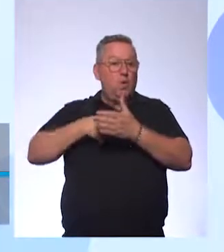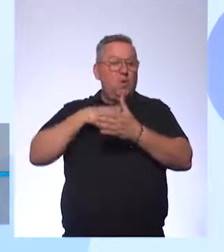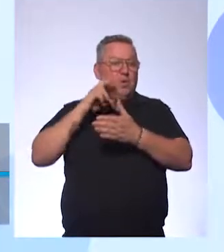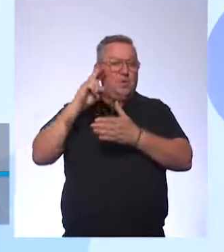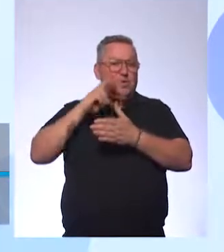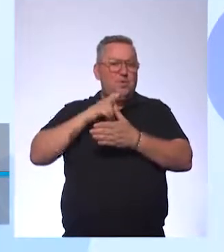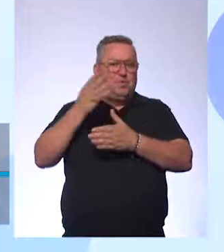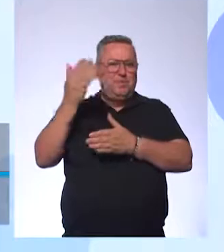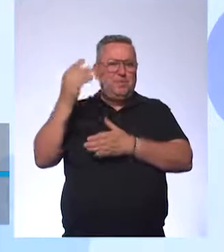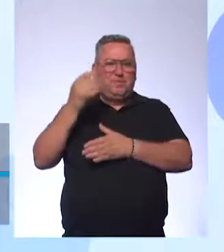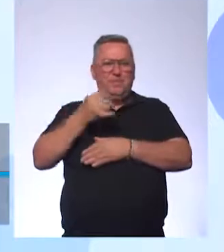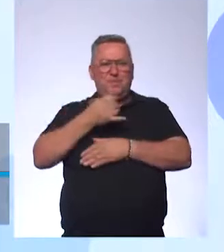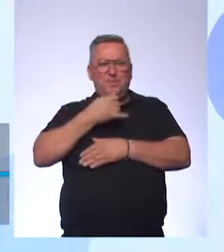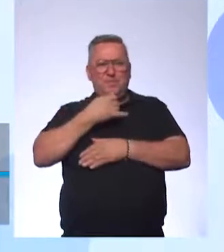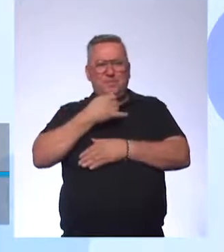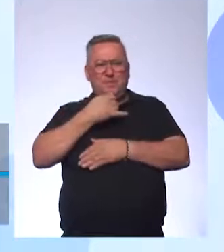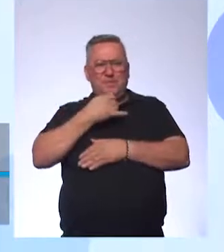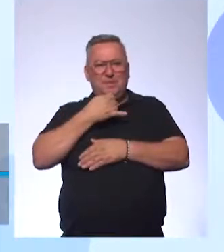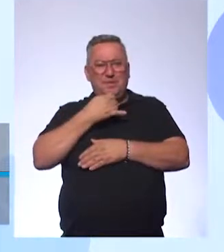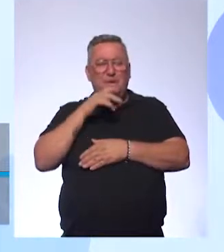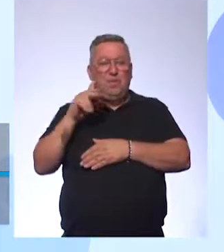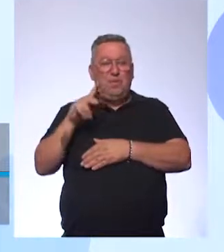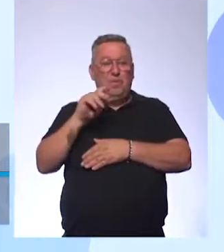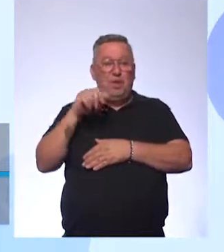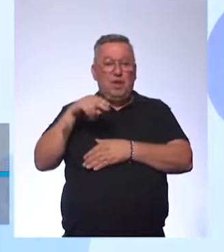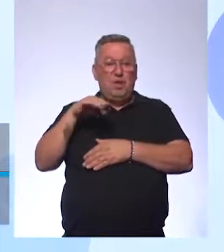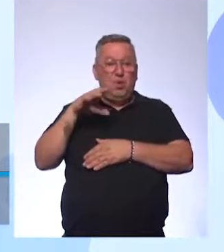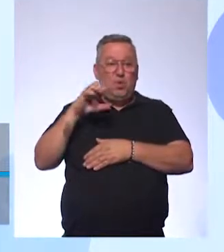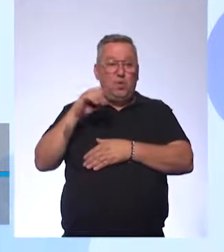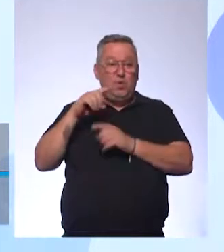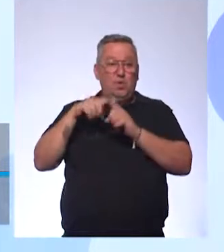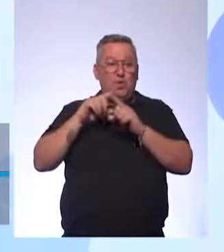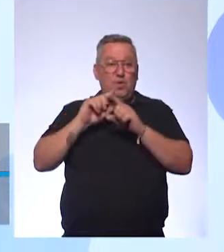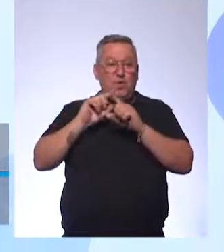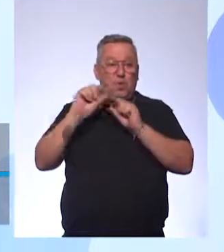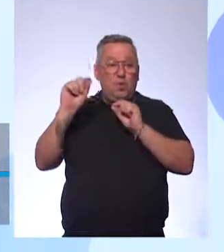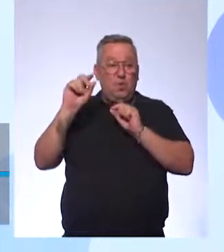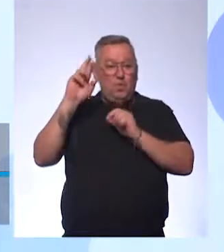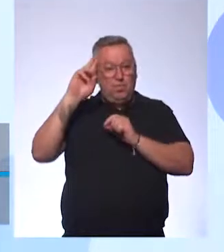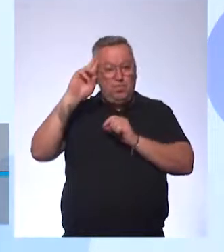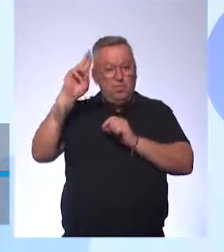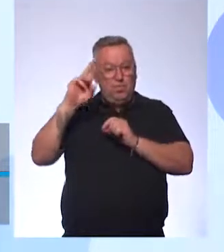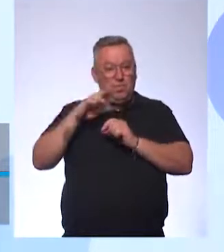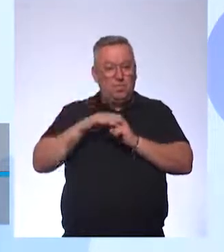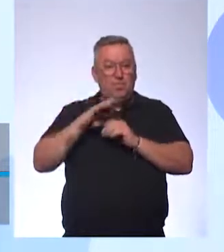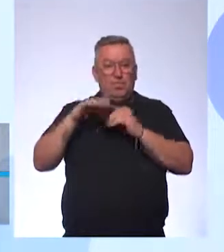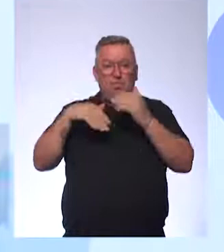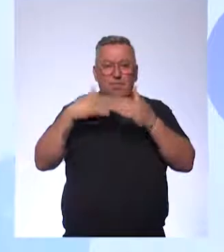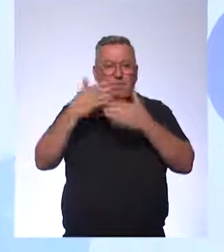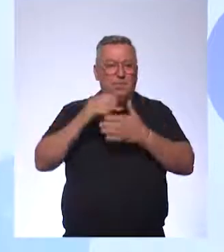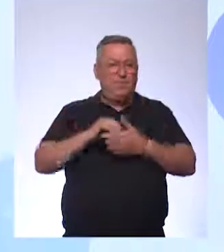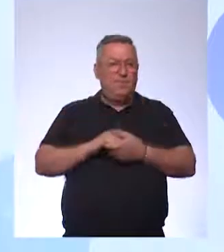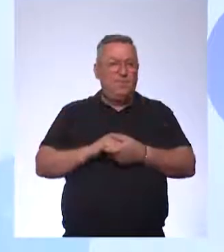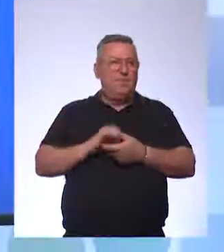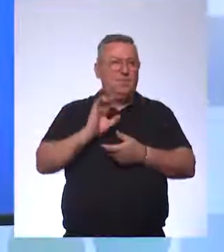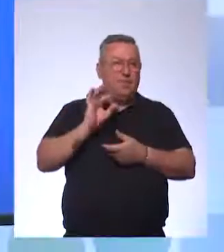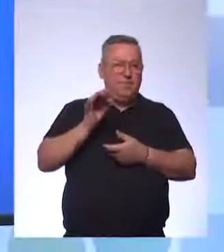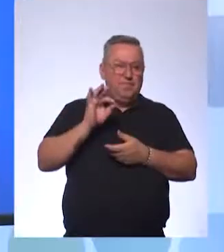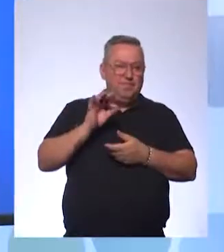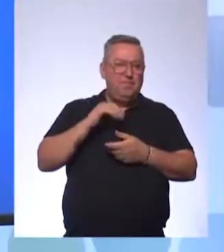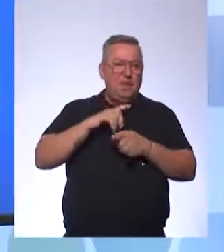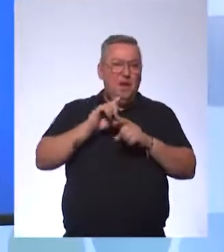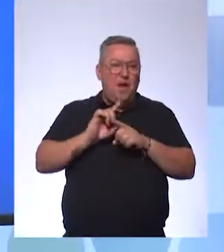desumana muito triste. Pro Antônio, castigo por terem fugido de seus senhores. E por aí vai, professor Carlos. Exatamente,